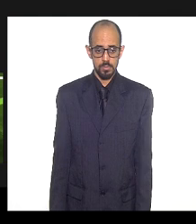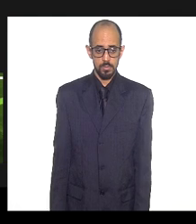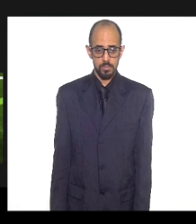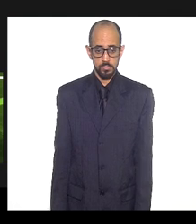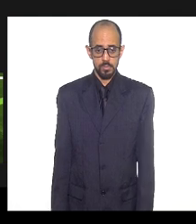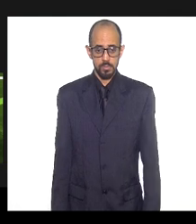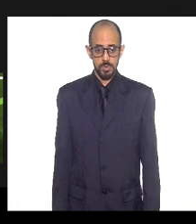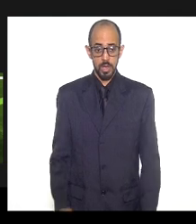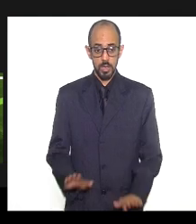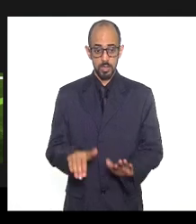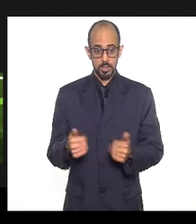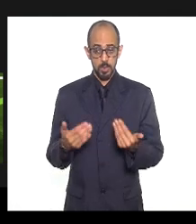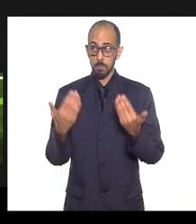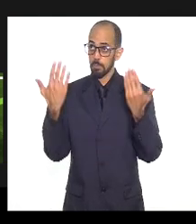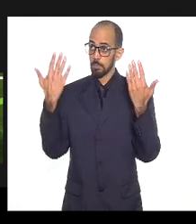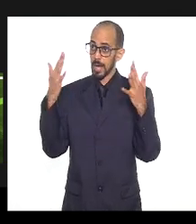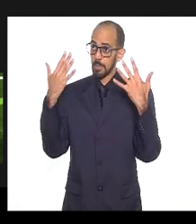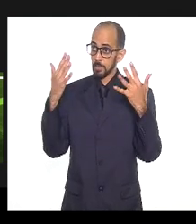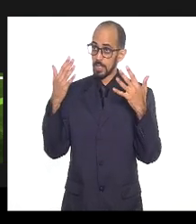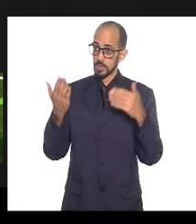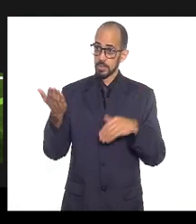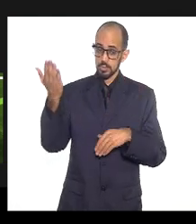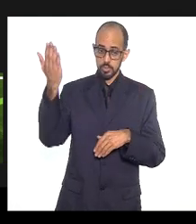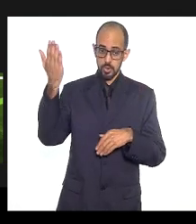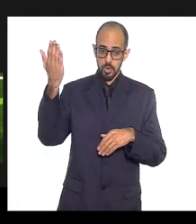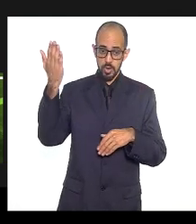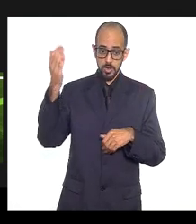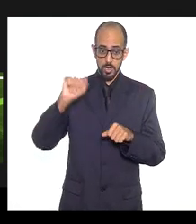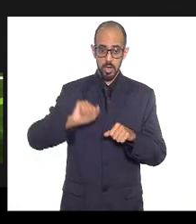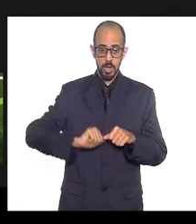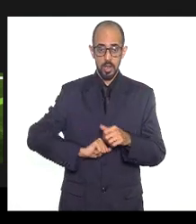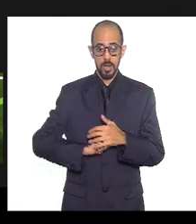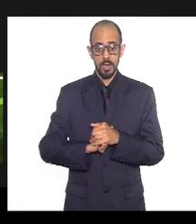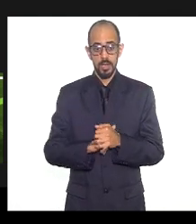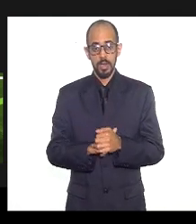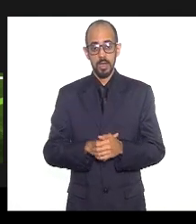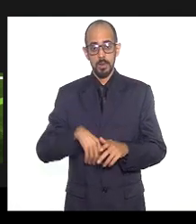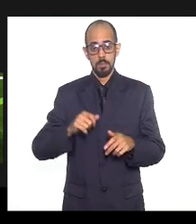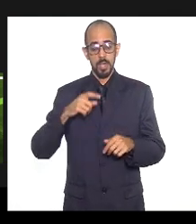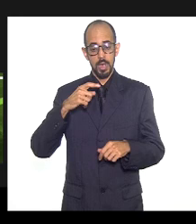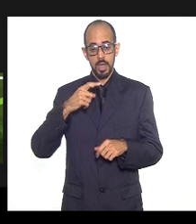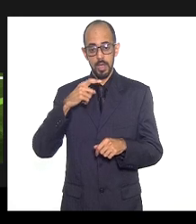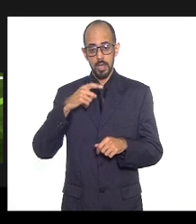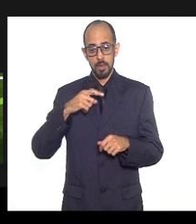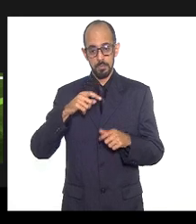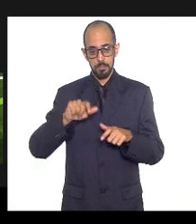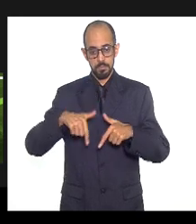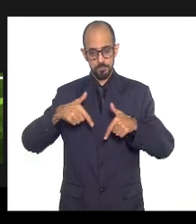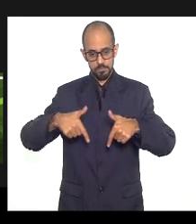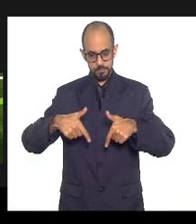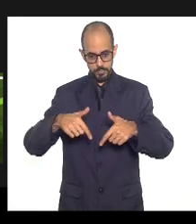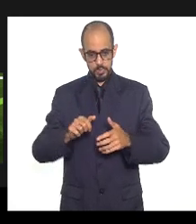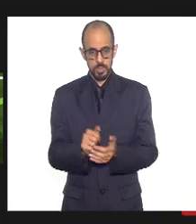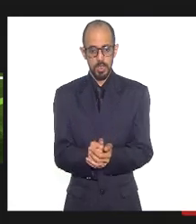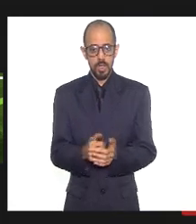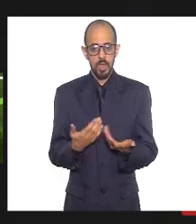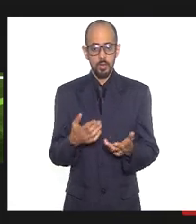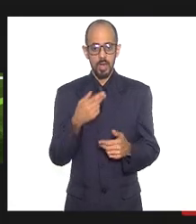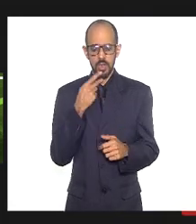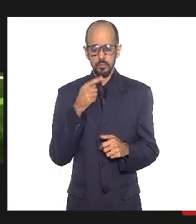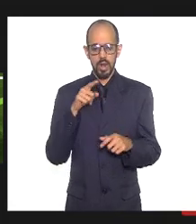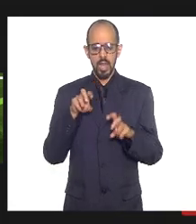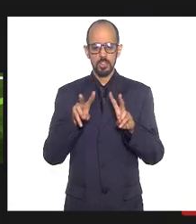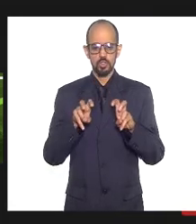Deixo aqui meus parabéns pelo mandato e pela iniciativa. Eu quero falar assim, que o estado do Rio